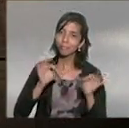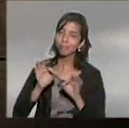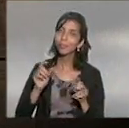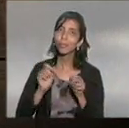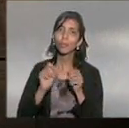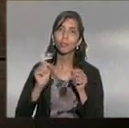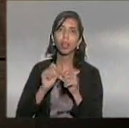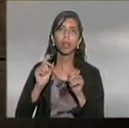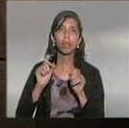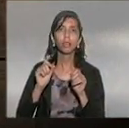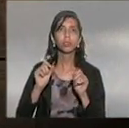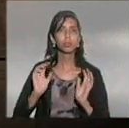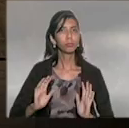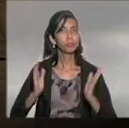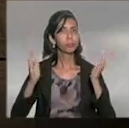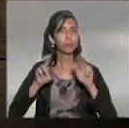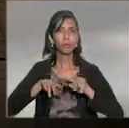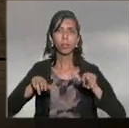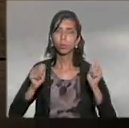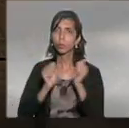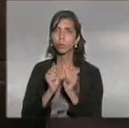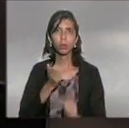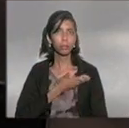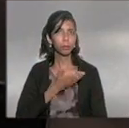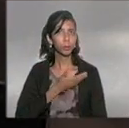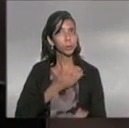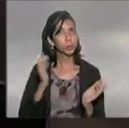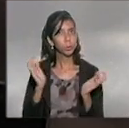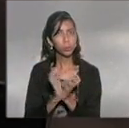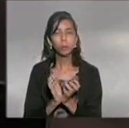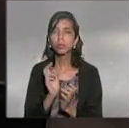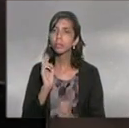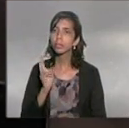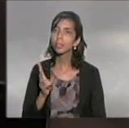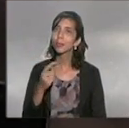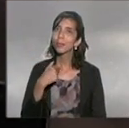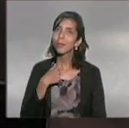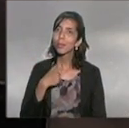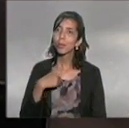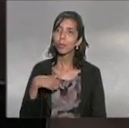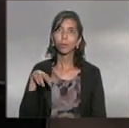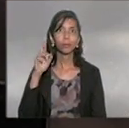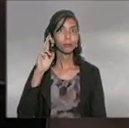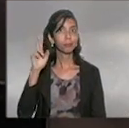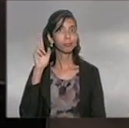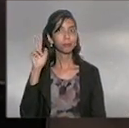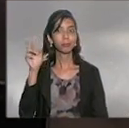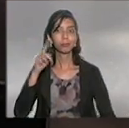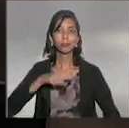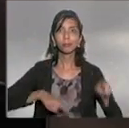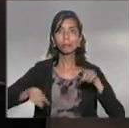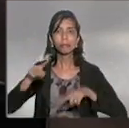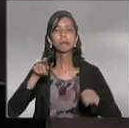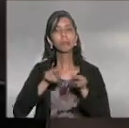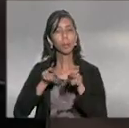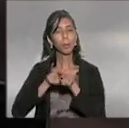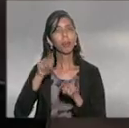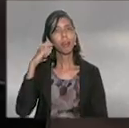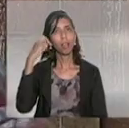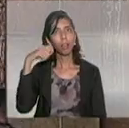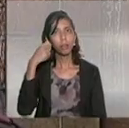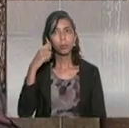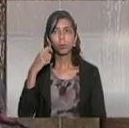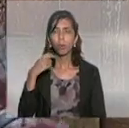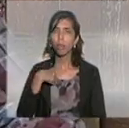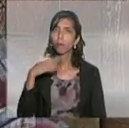produzia espetáculos com os meus amigos de classe. Então eu sempre tive essa coisa meio de líder e também de ator. Então eu